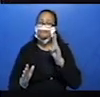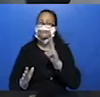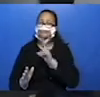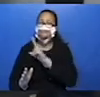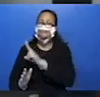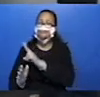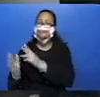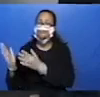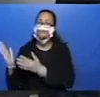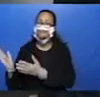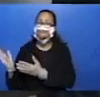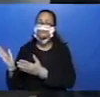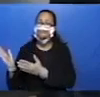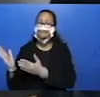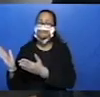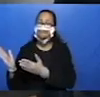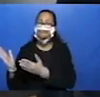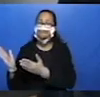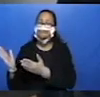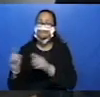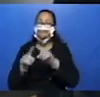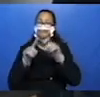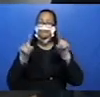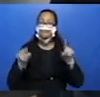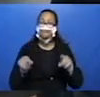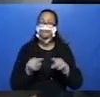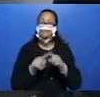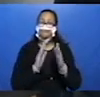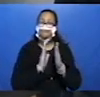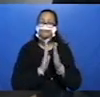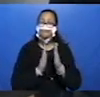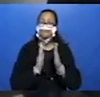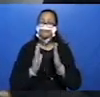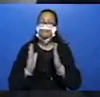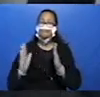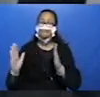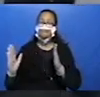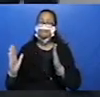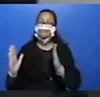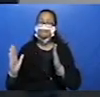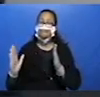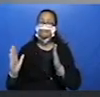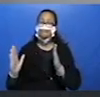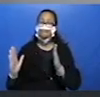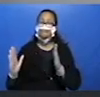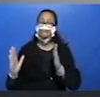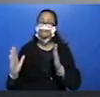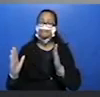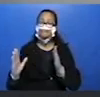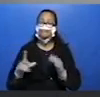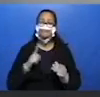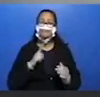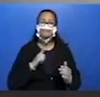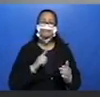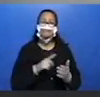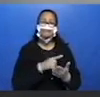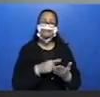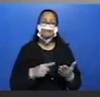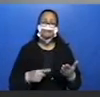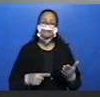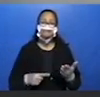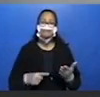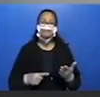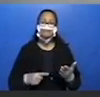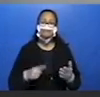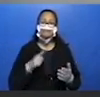de ordens, quase todo mundo tem isso aqui na sala de aula, é isso aqui que está na apostila. Eu tenho a